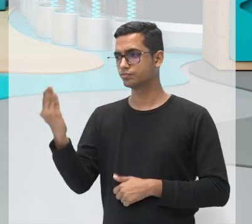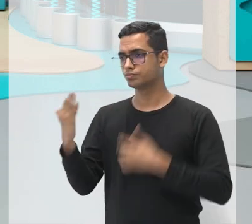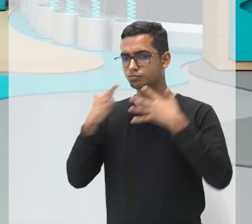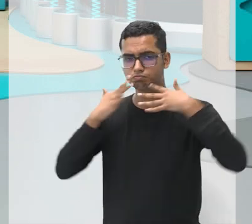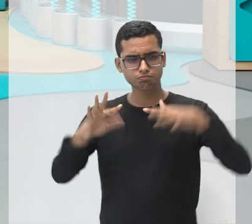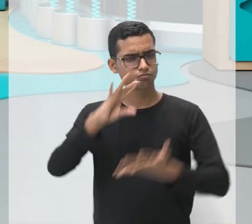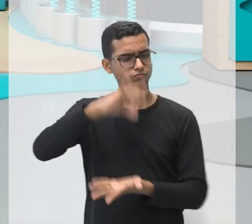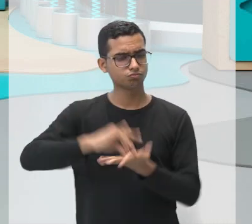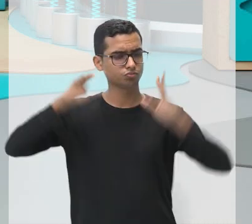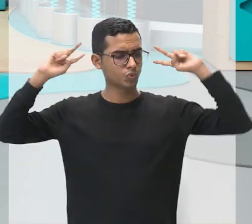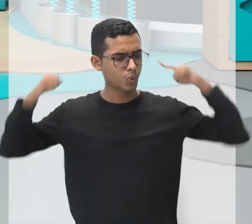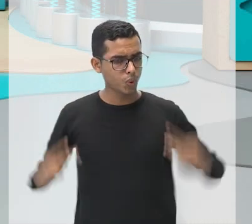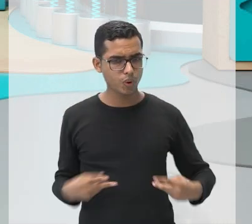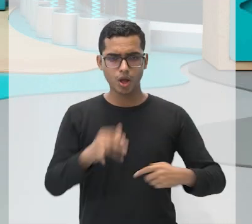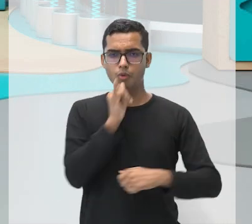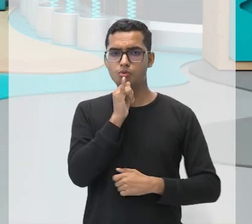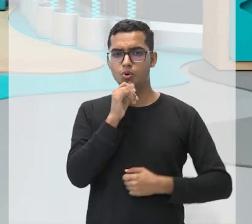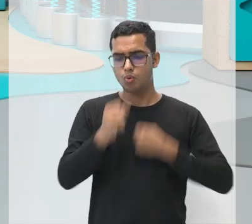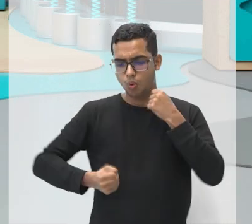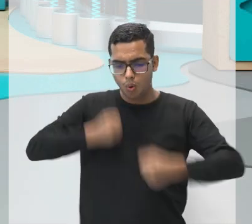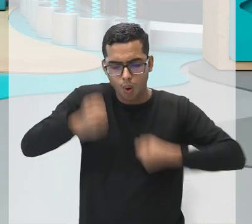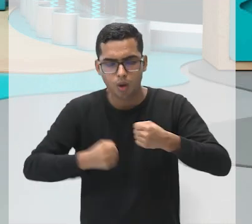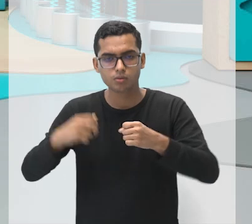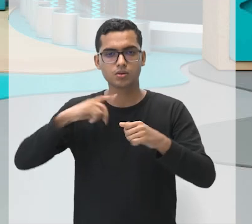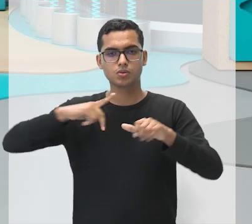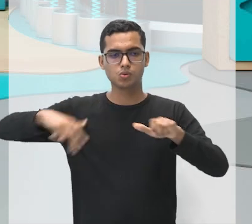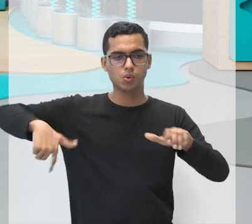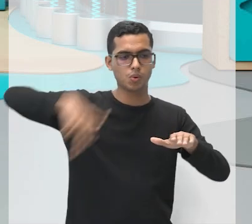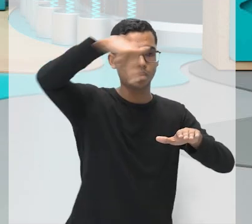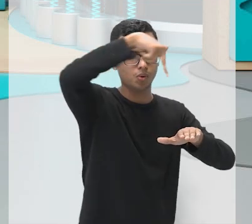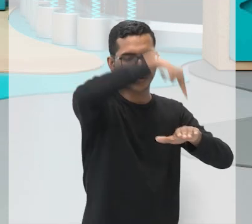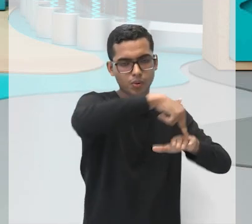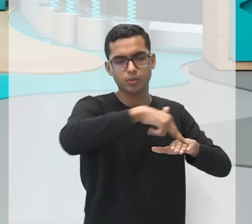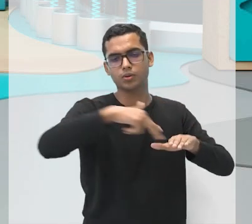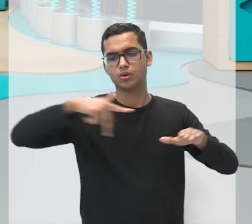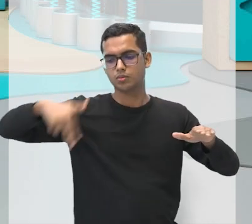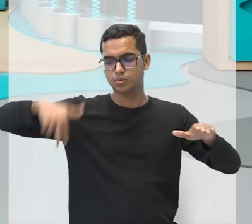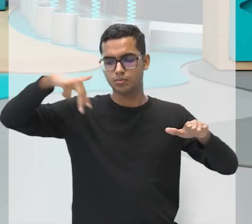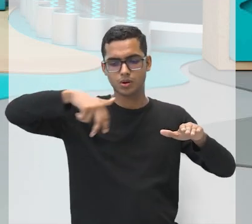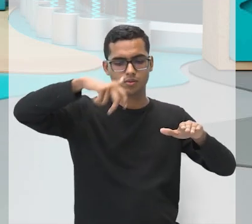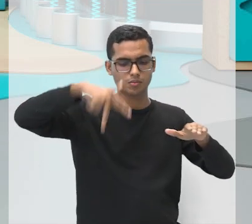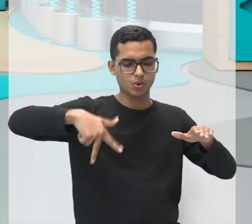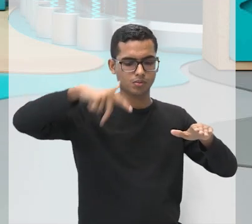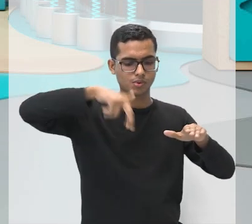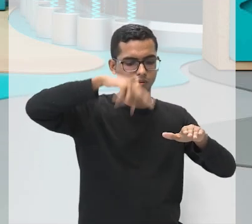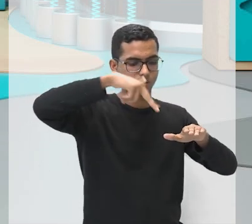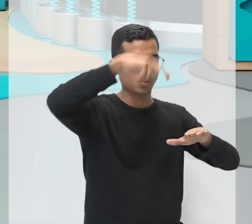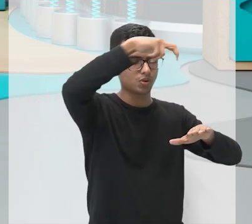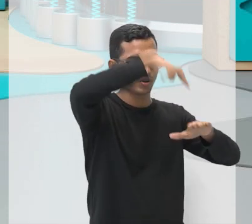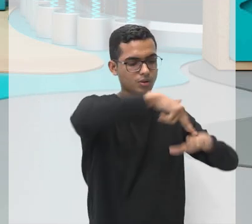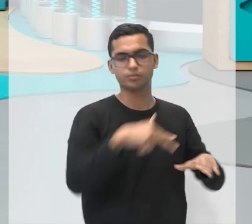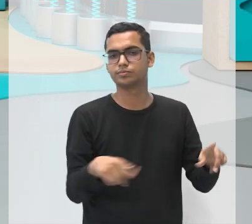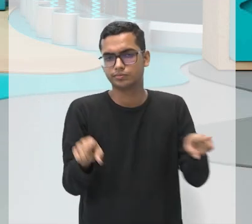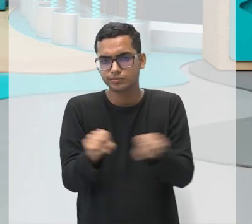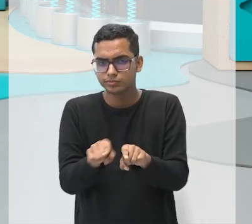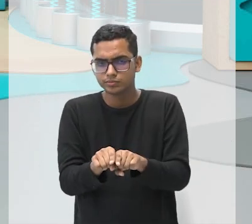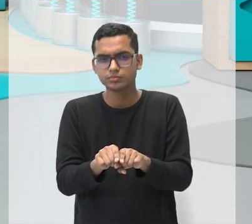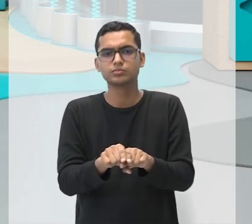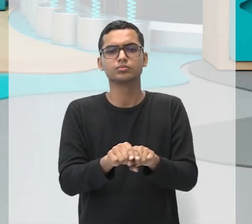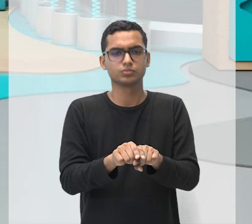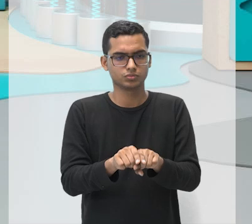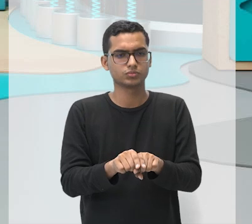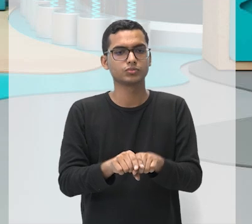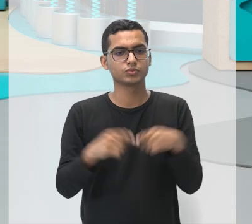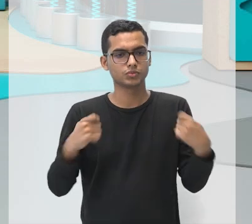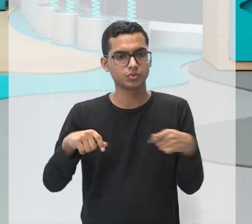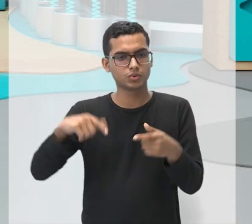naturais do ser humano, como o correr, o saltar, o lançar, ok? Então, por ter esses movimentos,